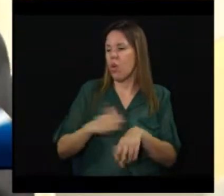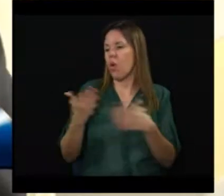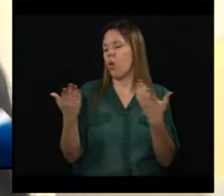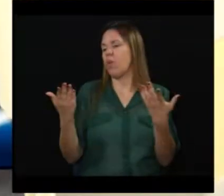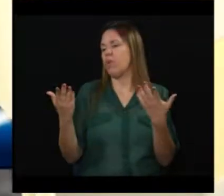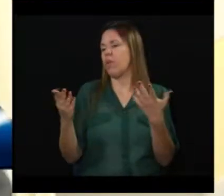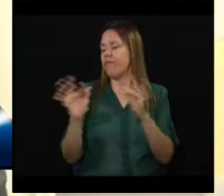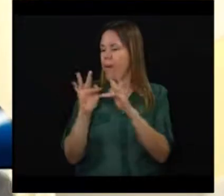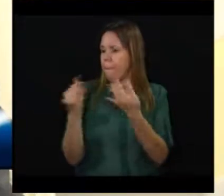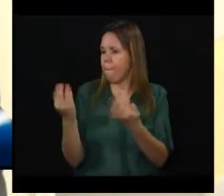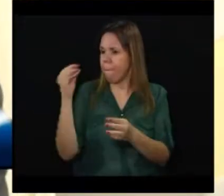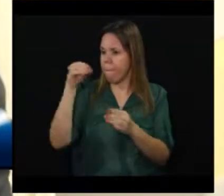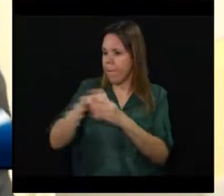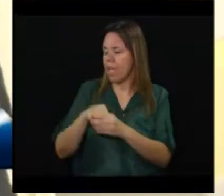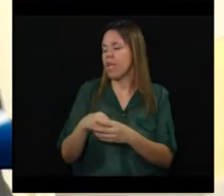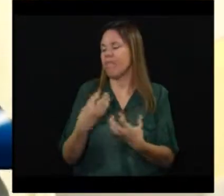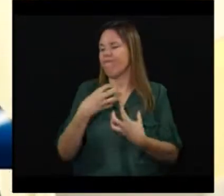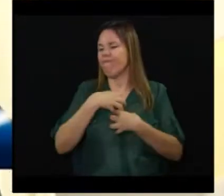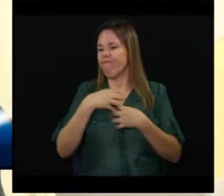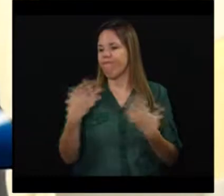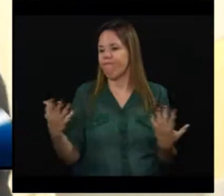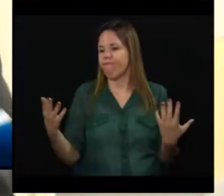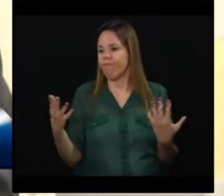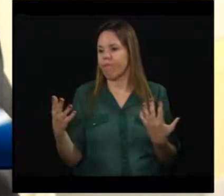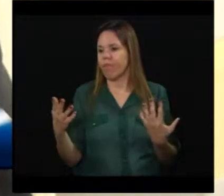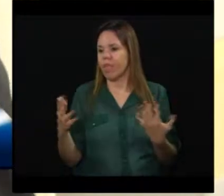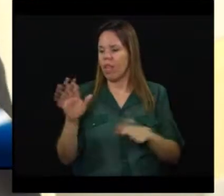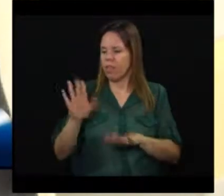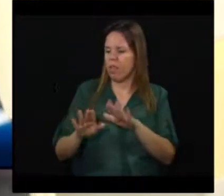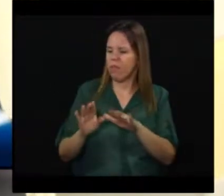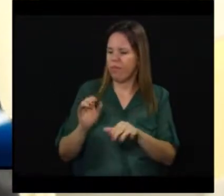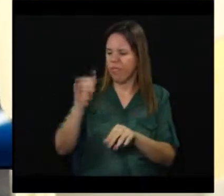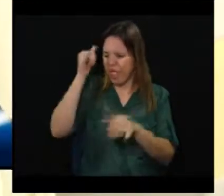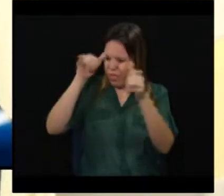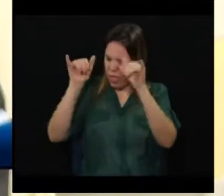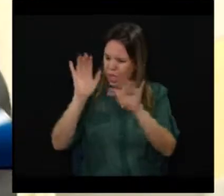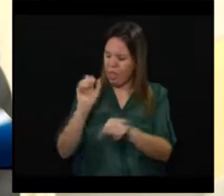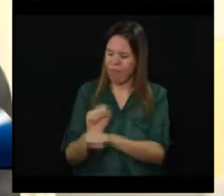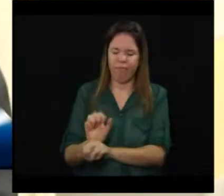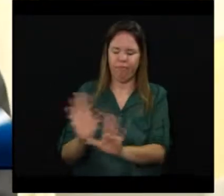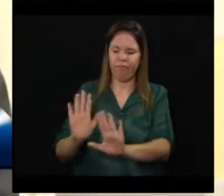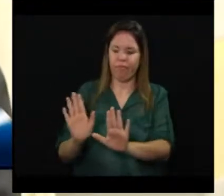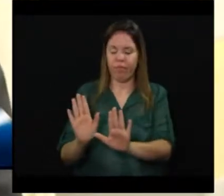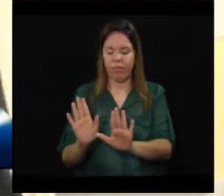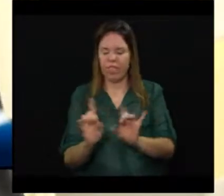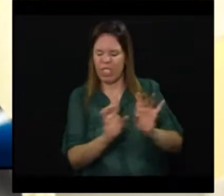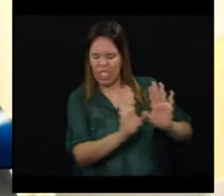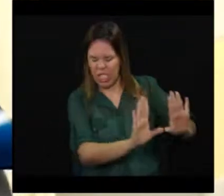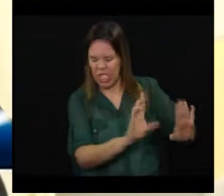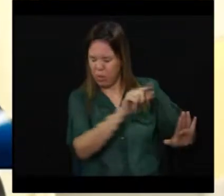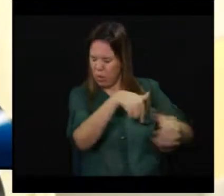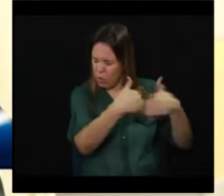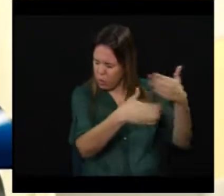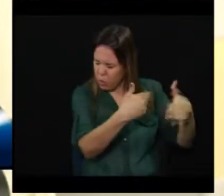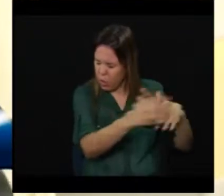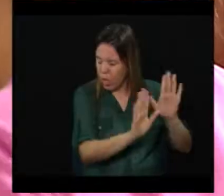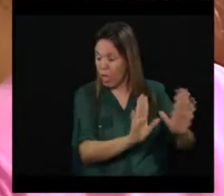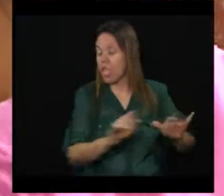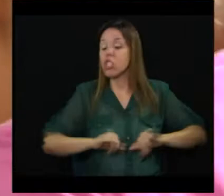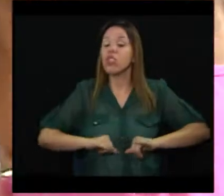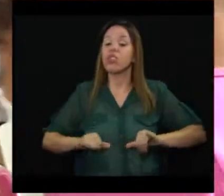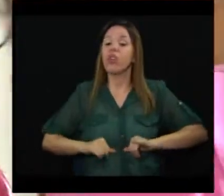patrimonial, e a parte familiar, que está sendo interrompida, a vida em comum, acaba se deixando de lado. E quem sofre com isso é a